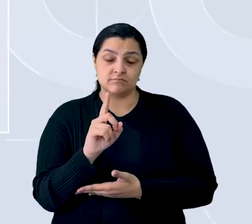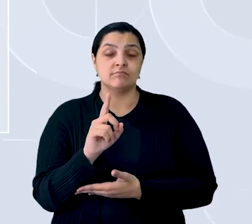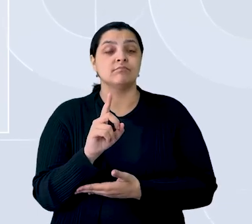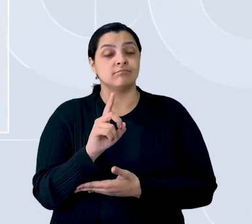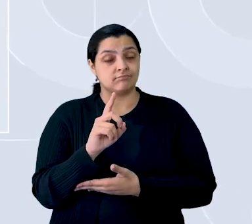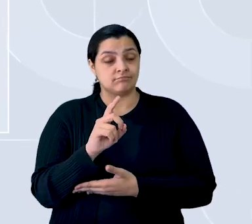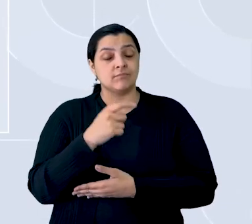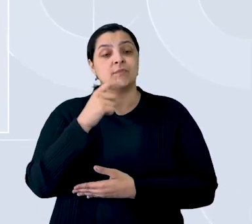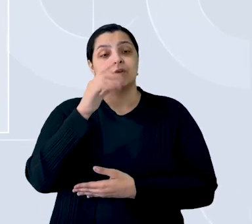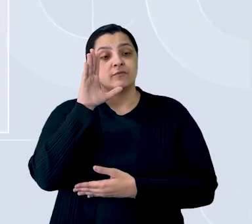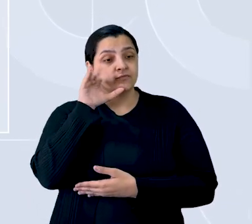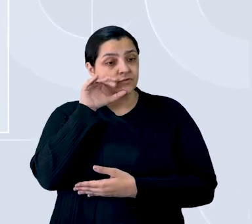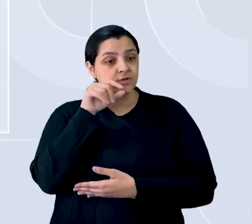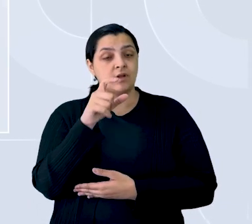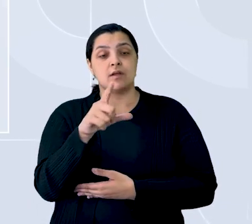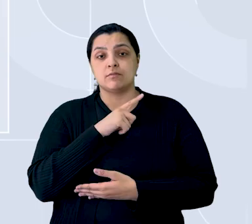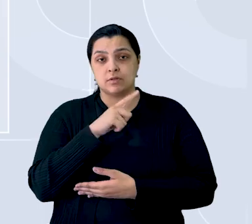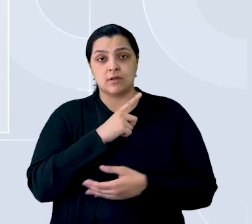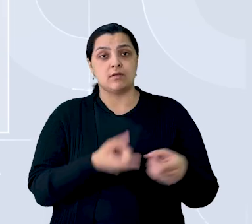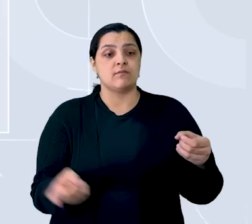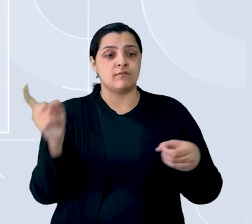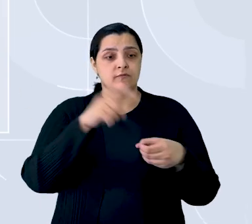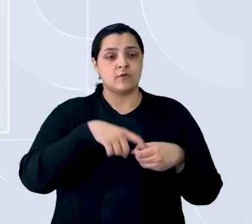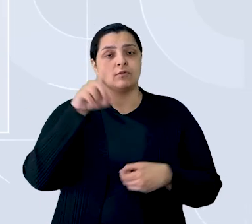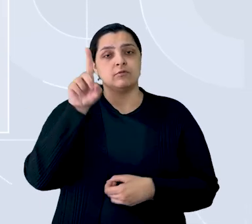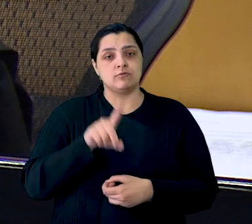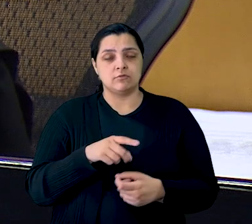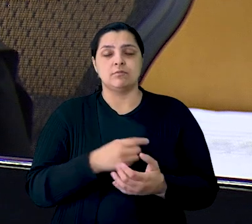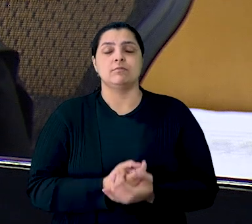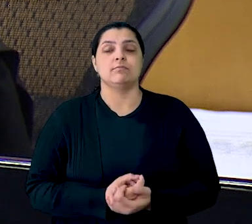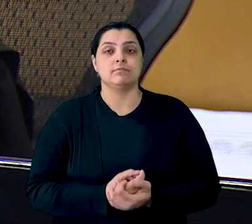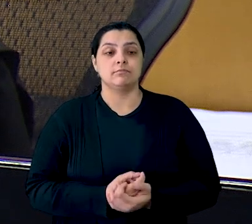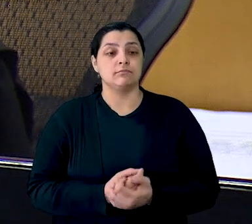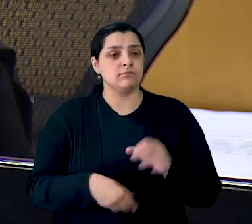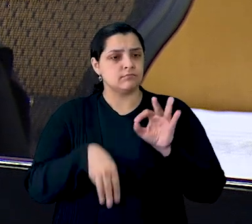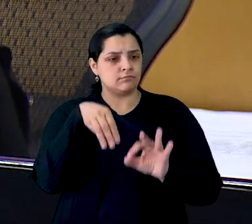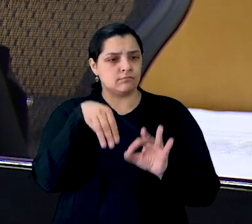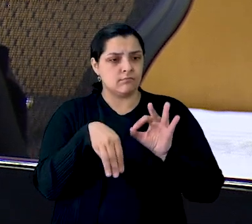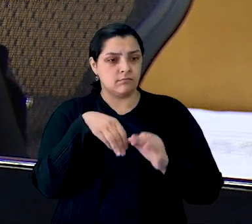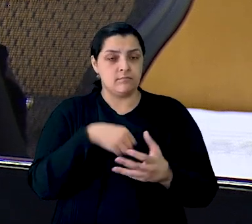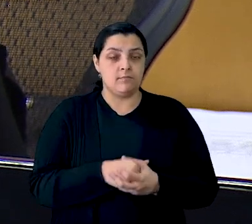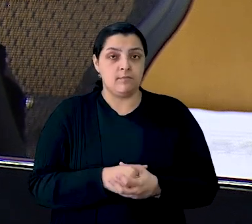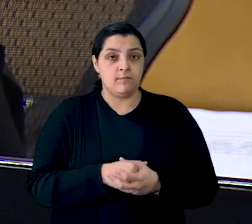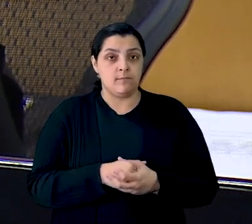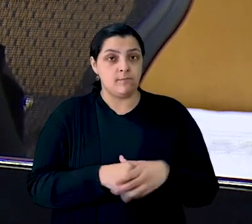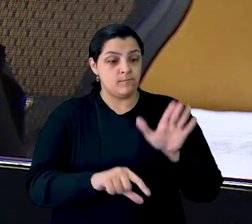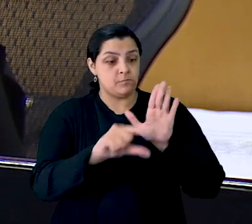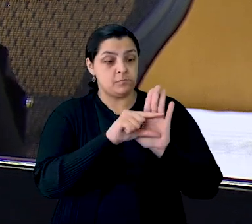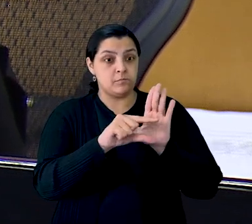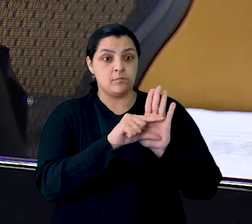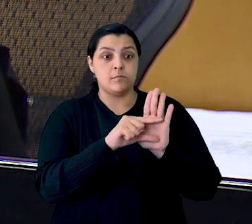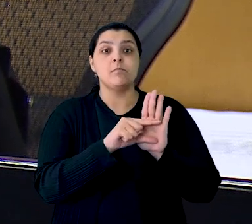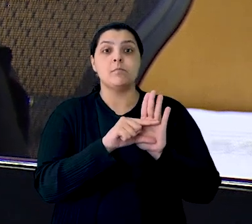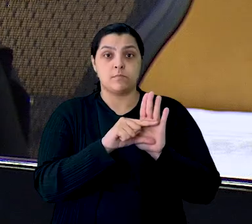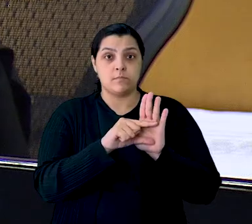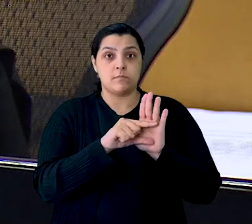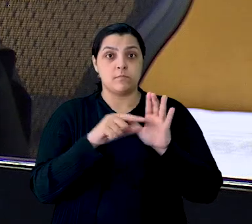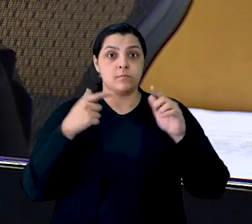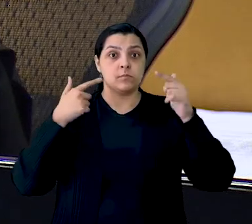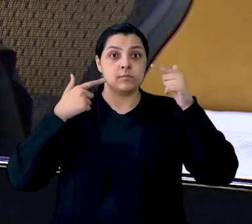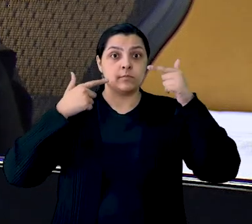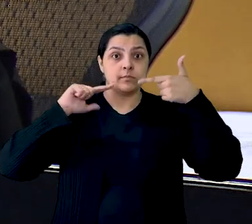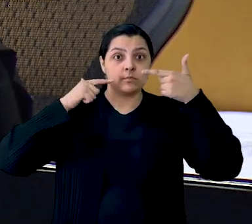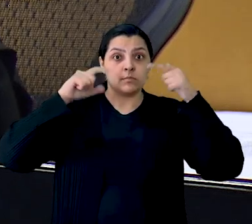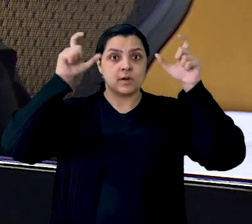o empregado tem direito à reintegração ao emprego. Ainda segundo o ministro, conforme o dispositivo, os